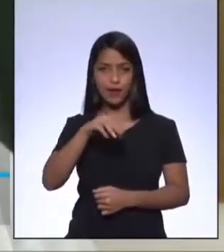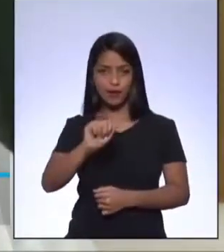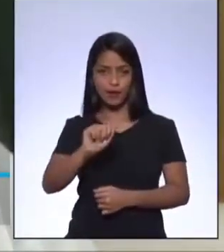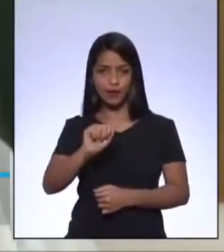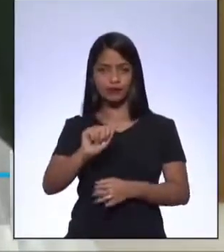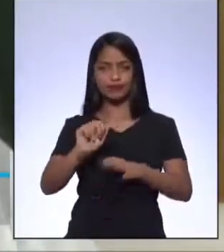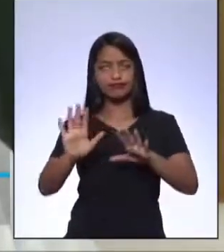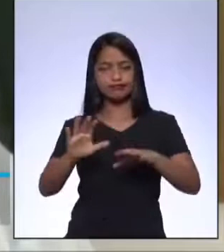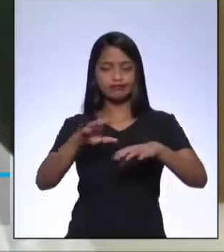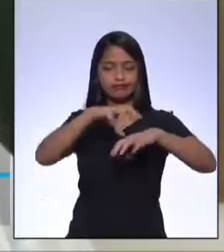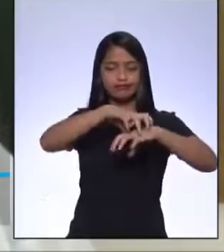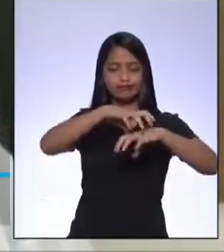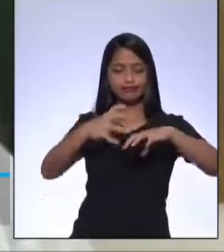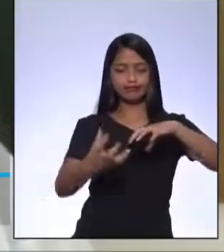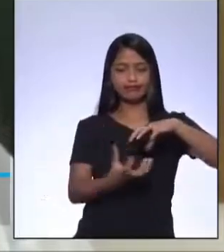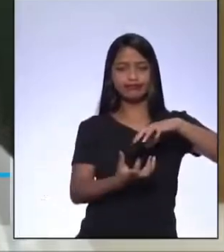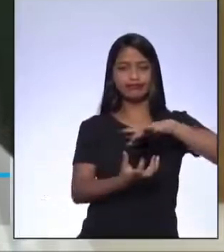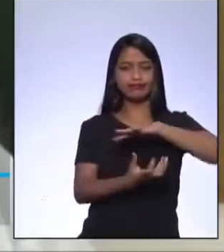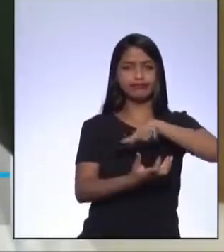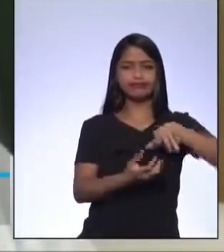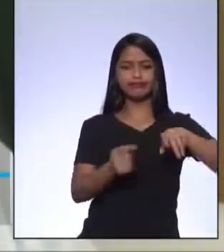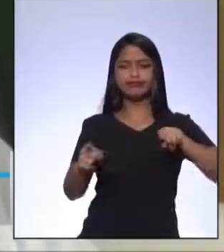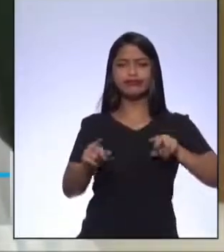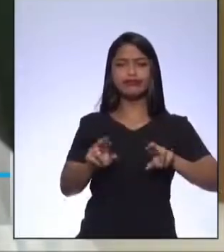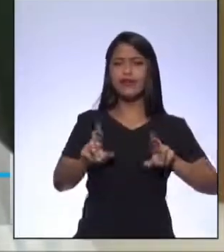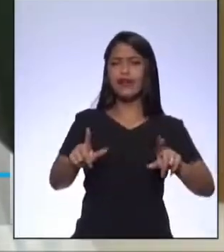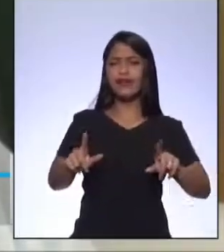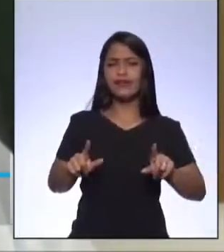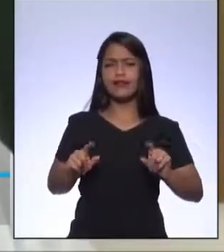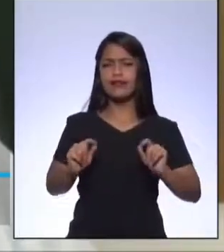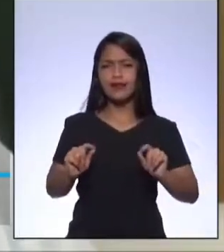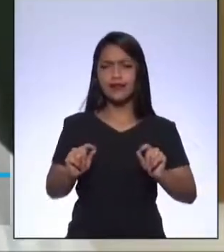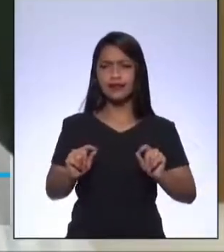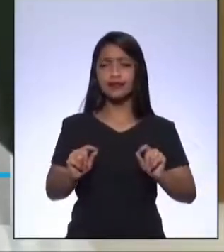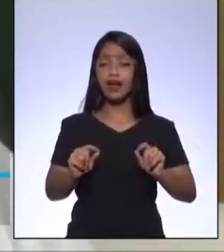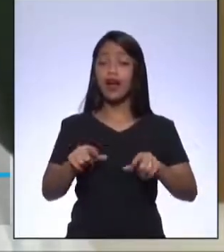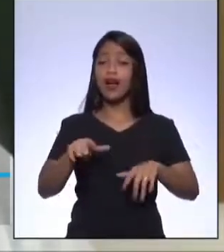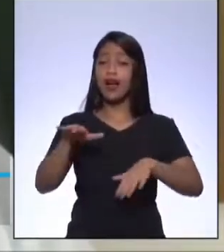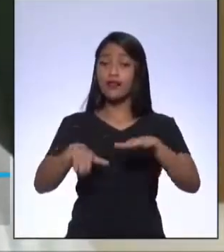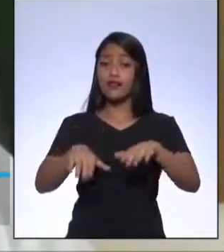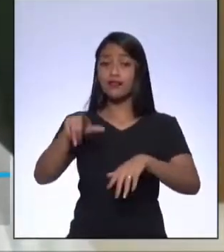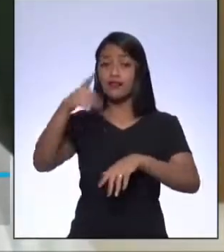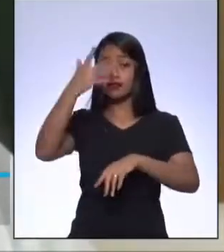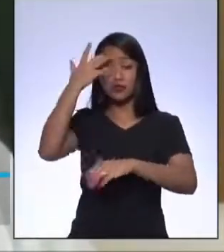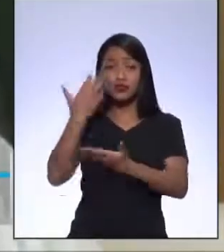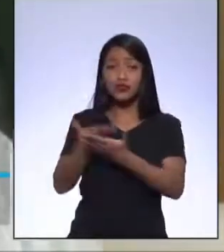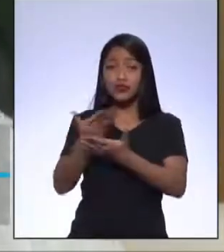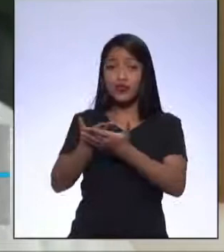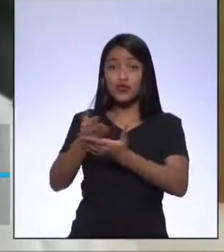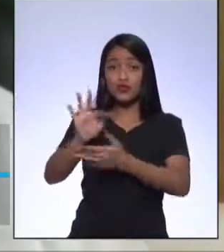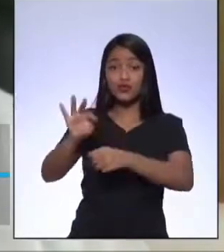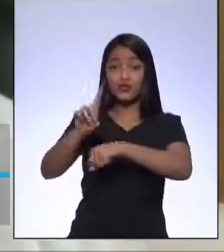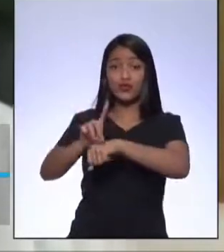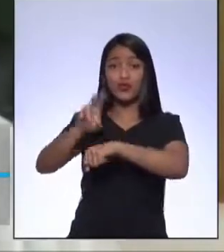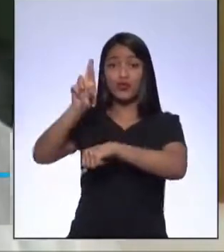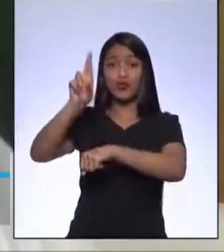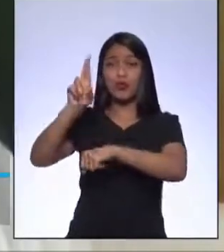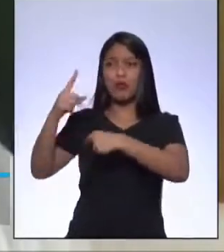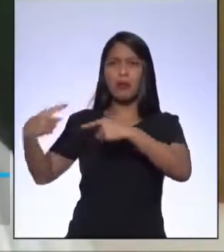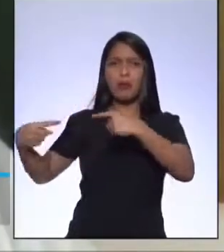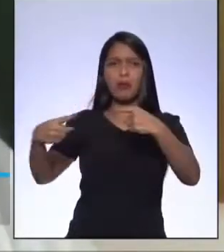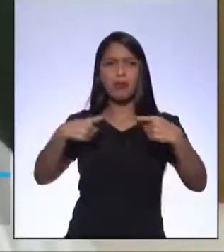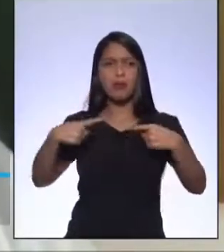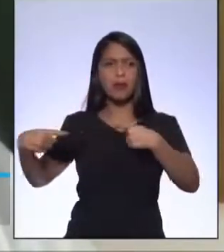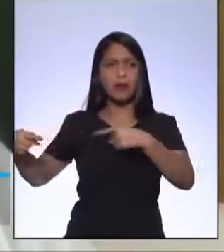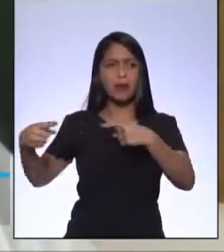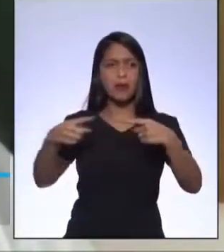de ecossistema. Qual é a diferença básica? Gente, ó, tem gente aí fazendo doutorado na faculdade e que tem essa discussão ainda,